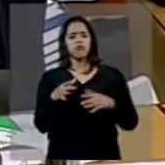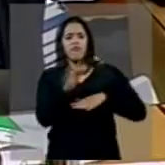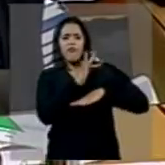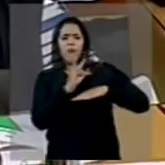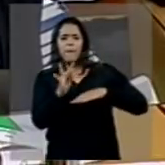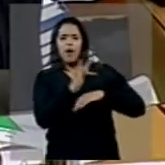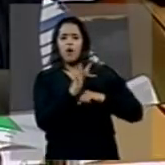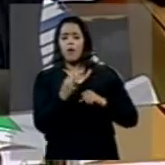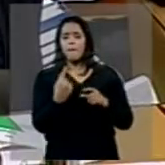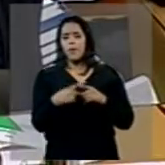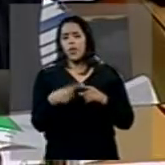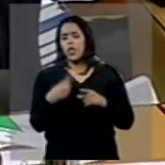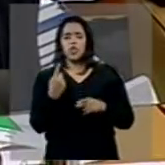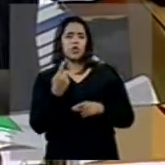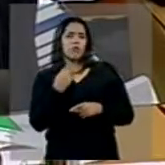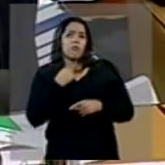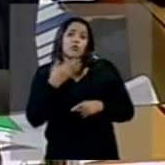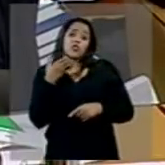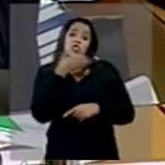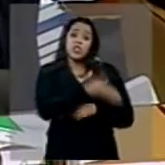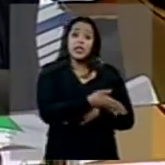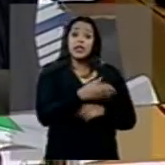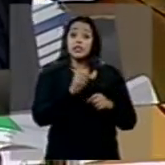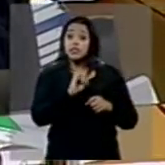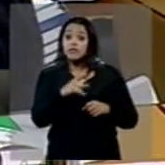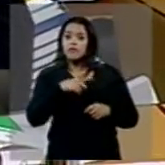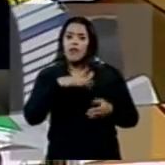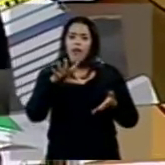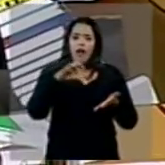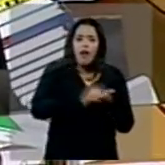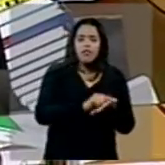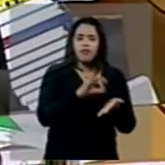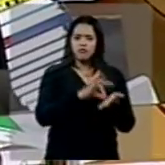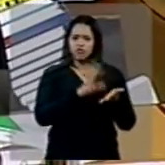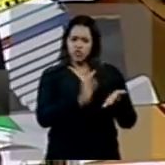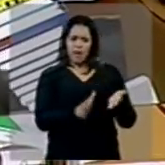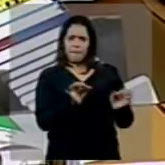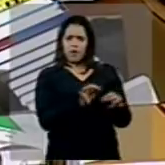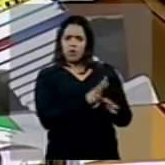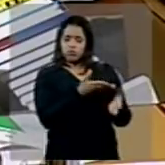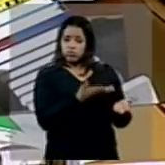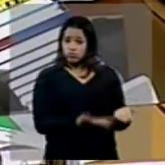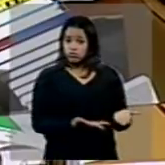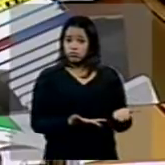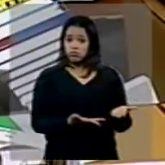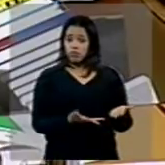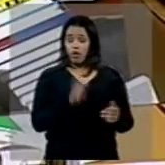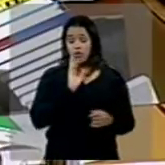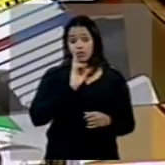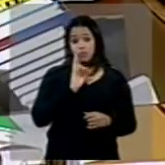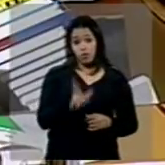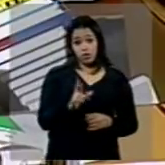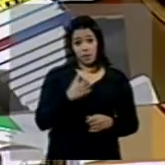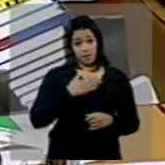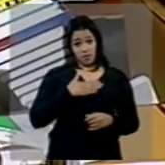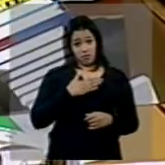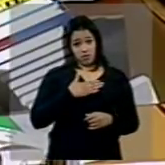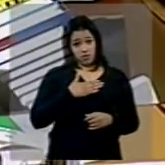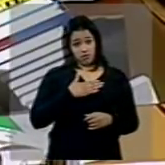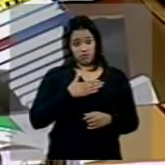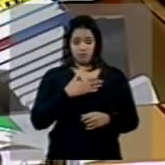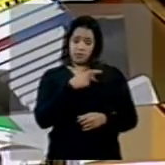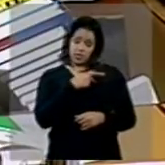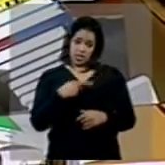terem comparecido, se eles estão alistados, se eles estão cadastrados? A resposta, pelo menos para mim,